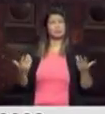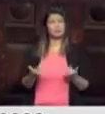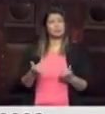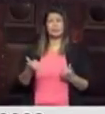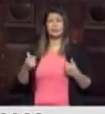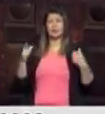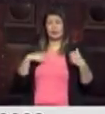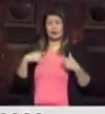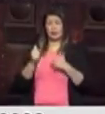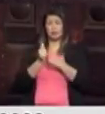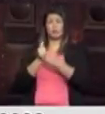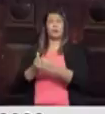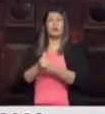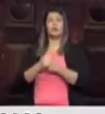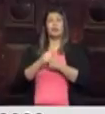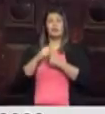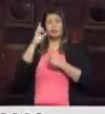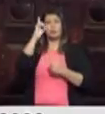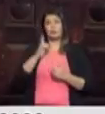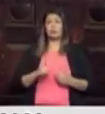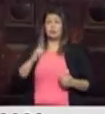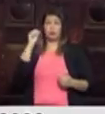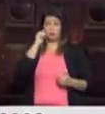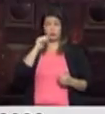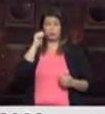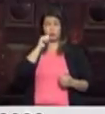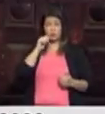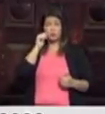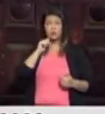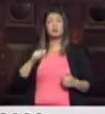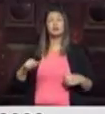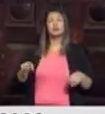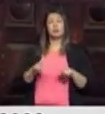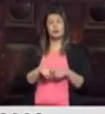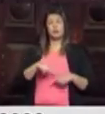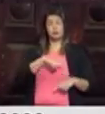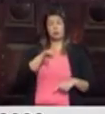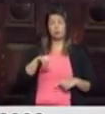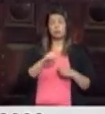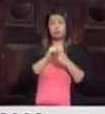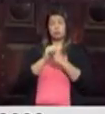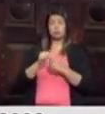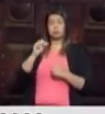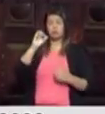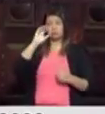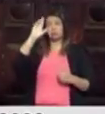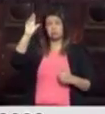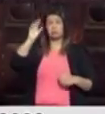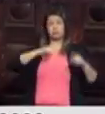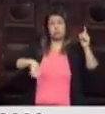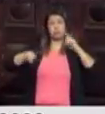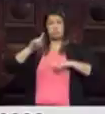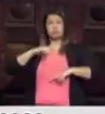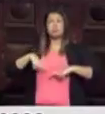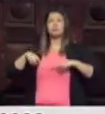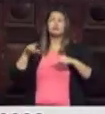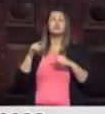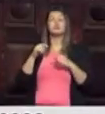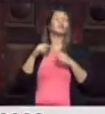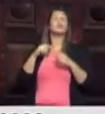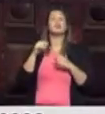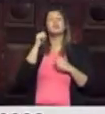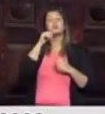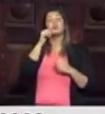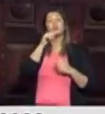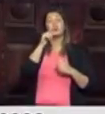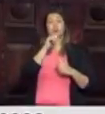e nós só temos aqui a apoiar e acompanhar a liderança das mulheres nesse processo. E dizer que vocês